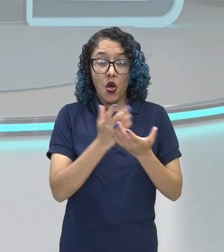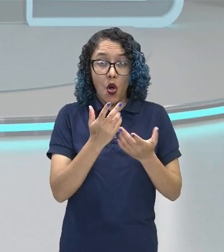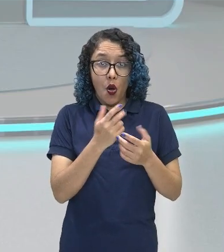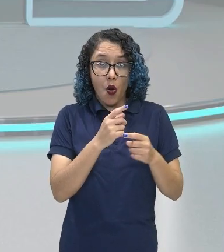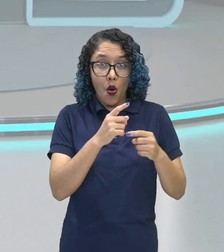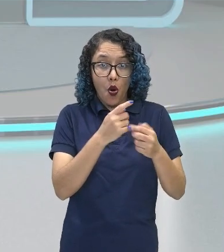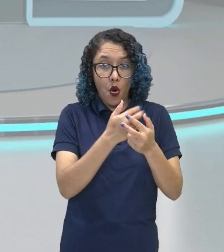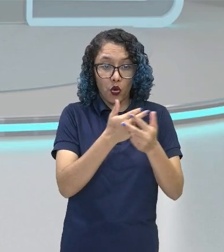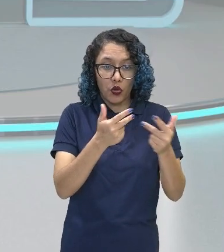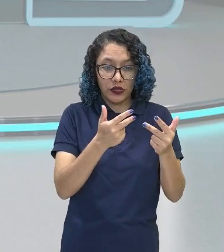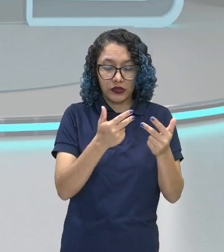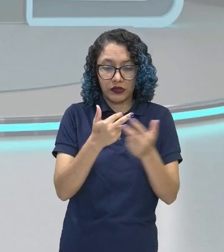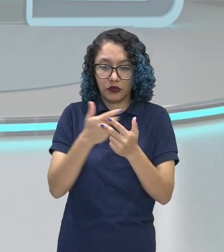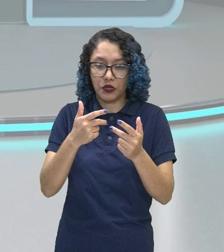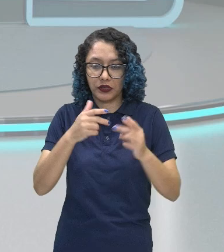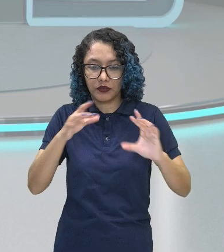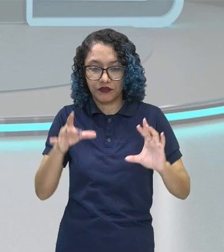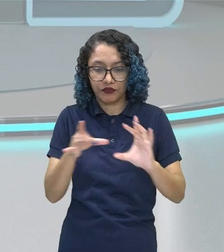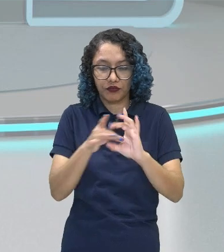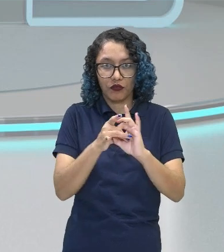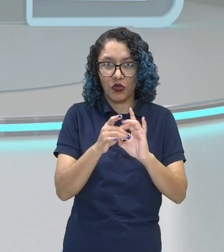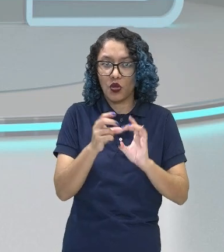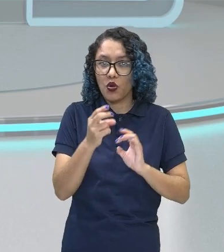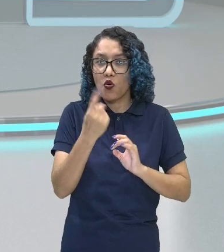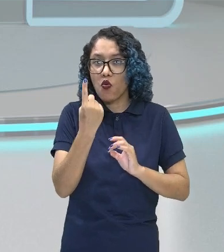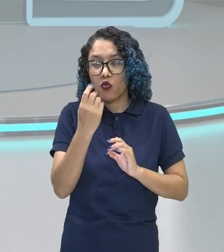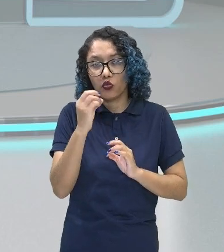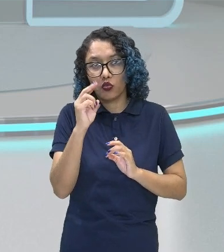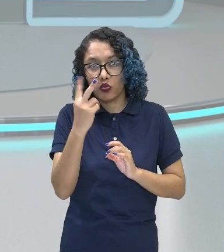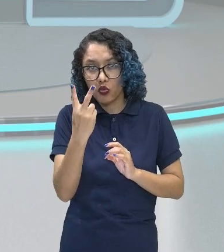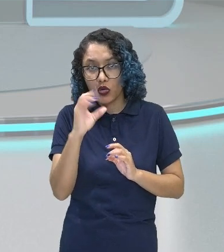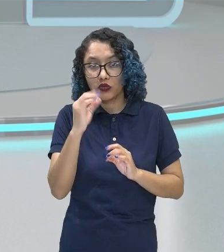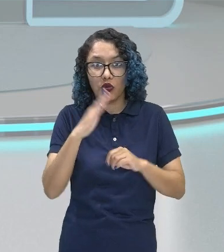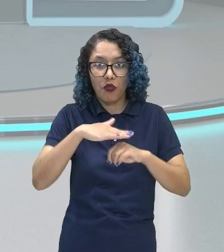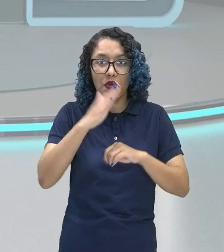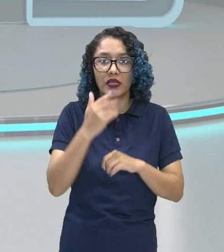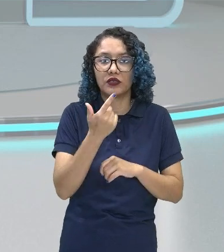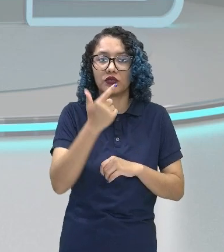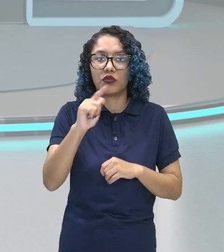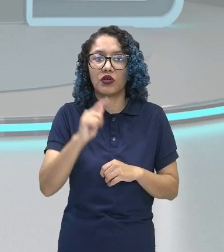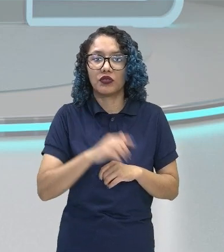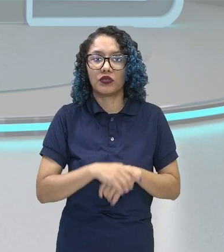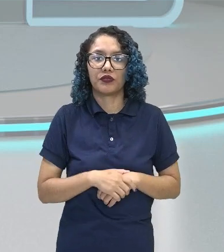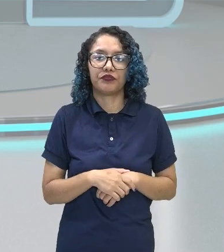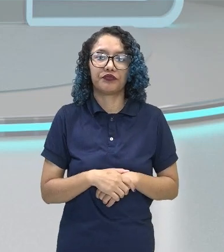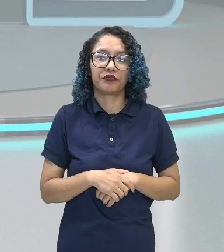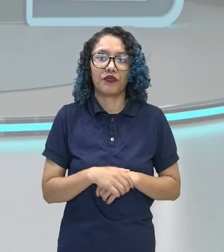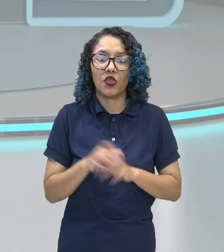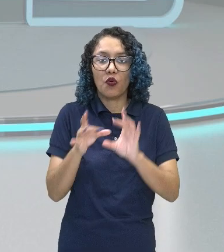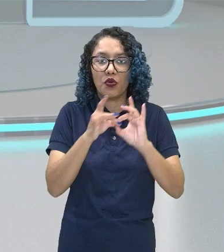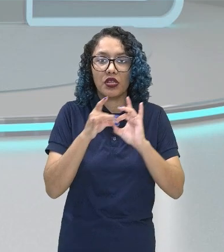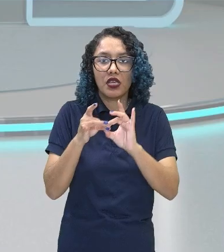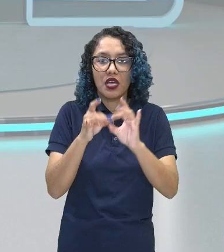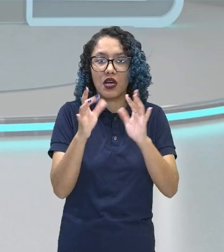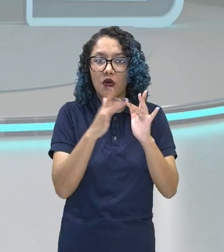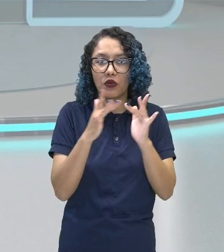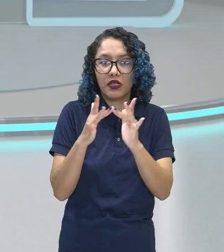coisas, união, conexão. 2, aquilo que serve para